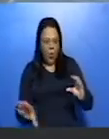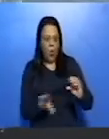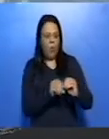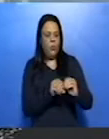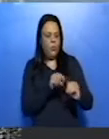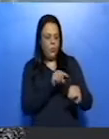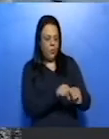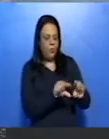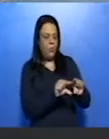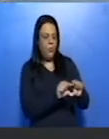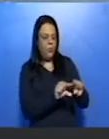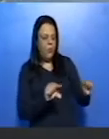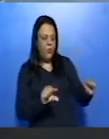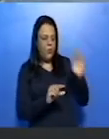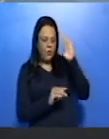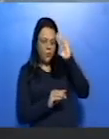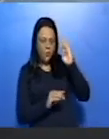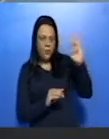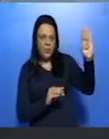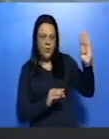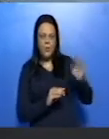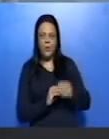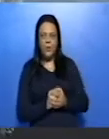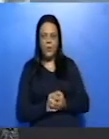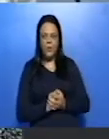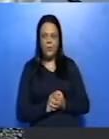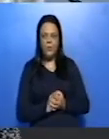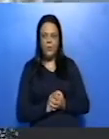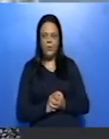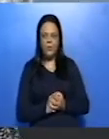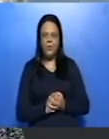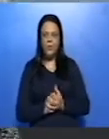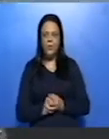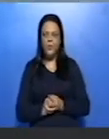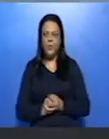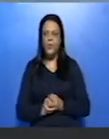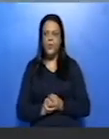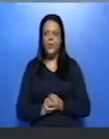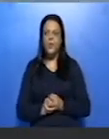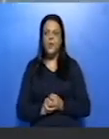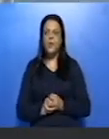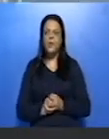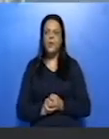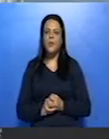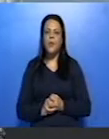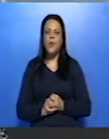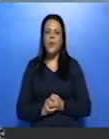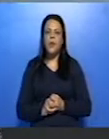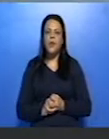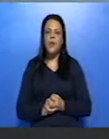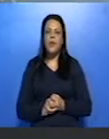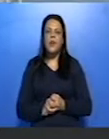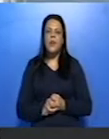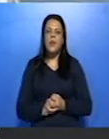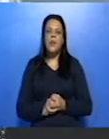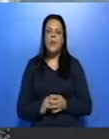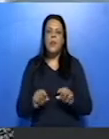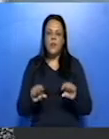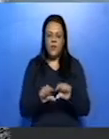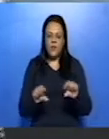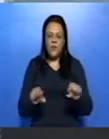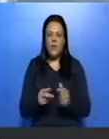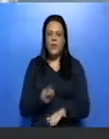Nas orações subordinadas, as duas ou mais orações sempre serão ligadas por conjunções. Olha o nome